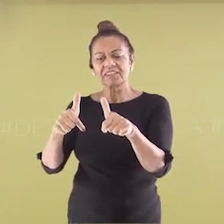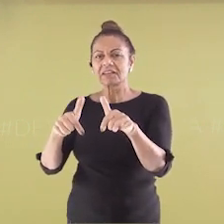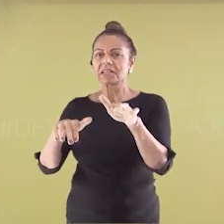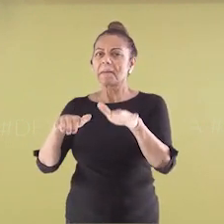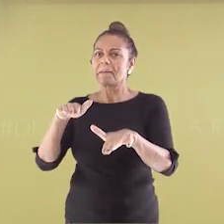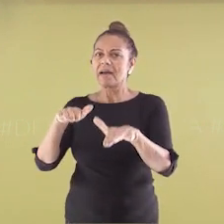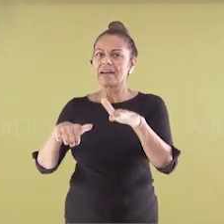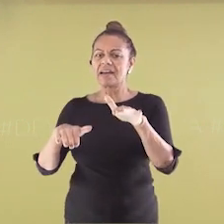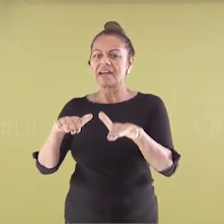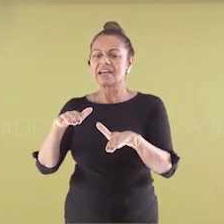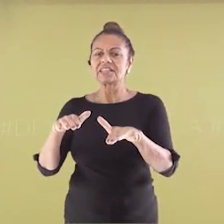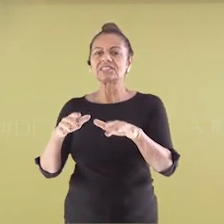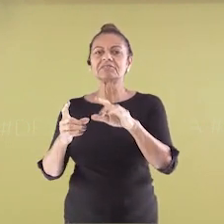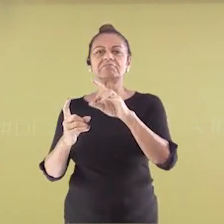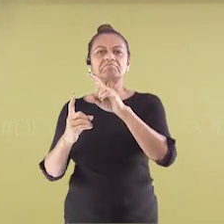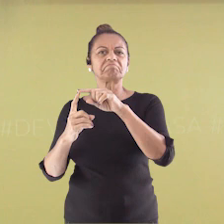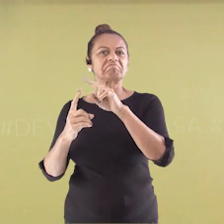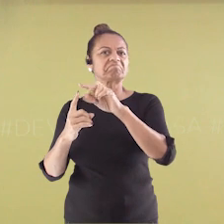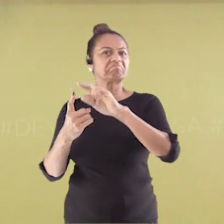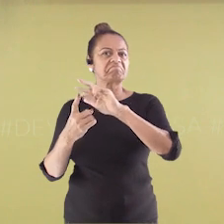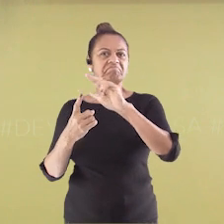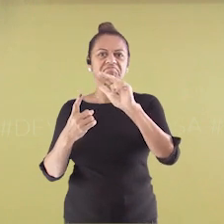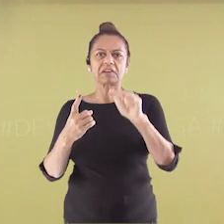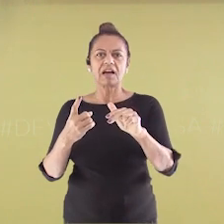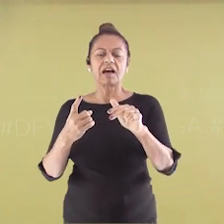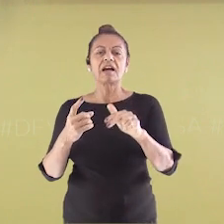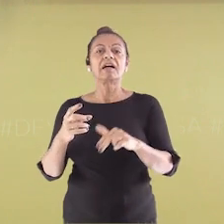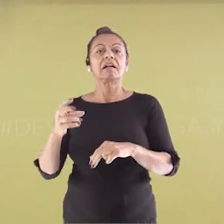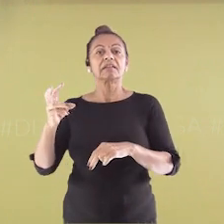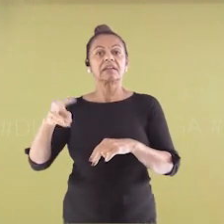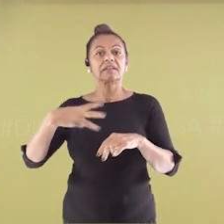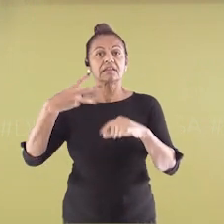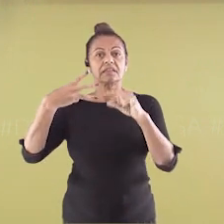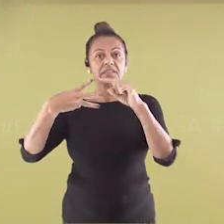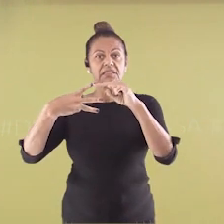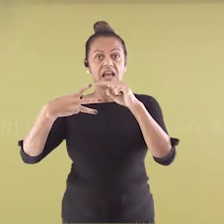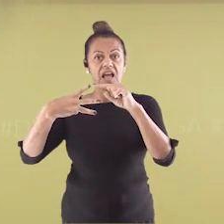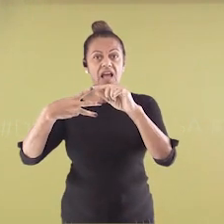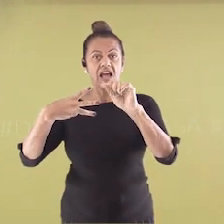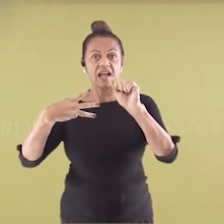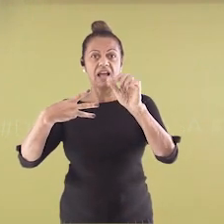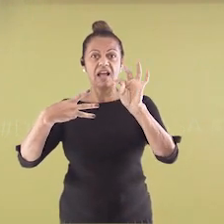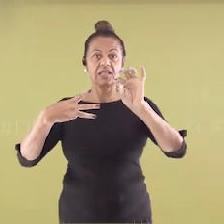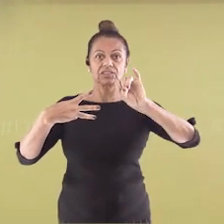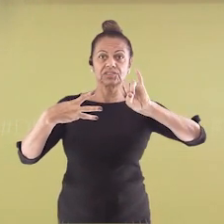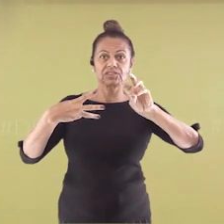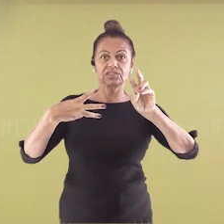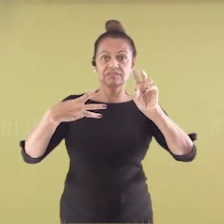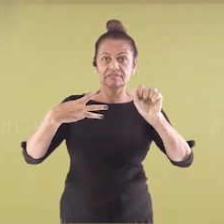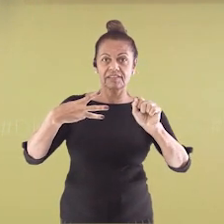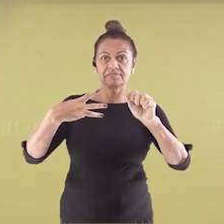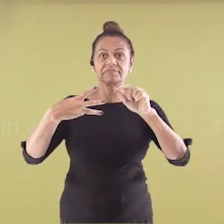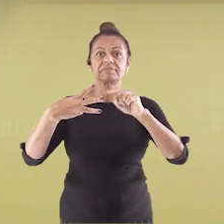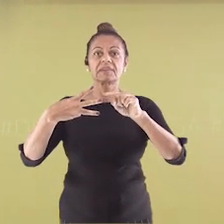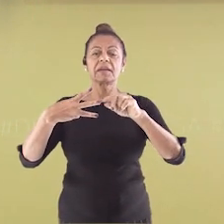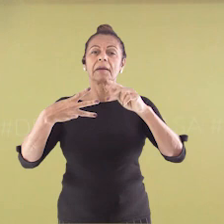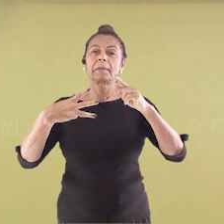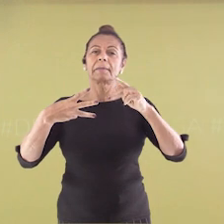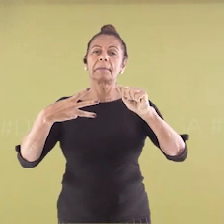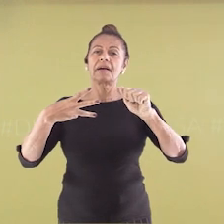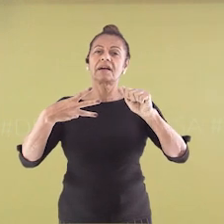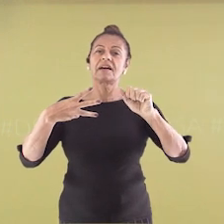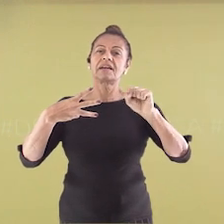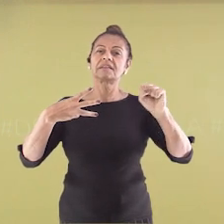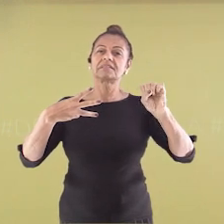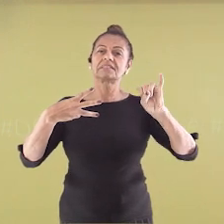oração indica. Existem 3 vozes verbais, que são voz ativa, voz passiva